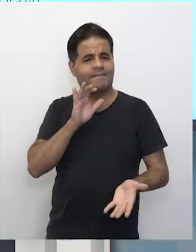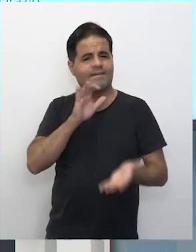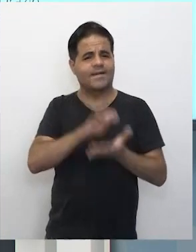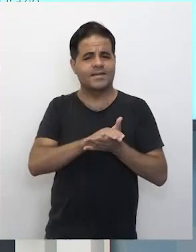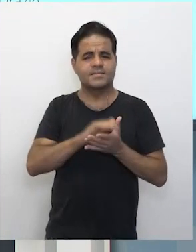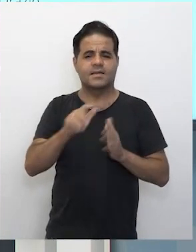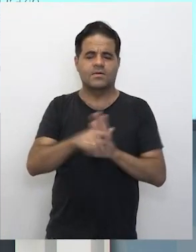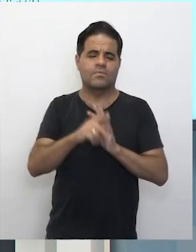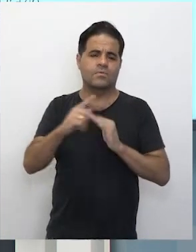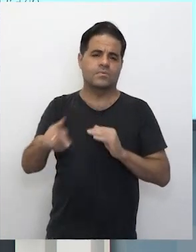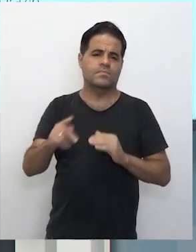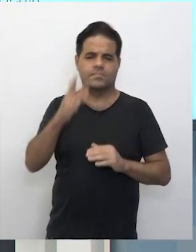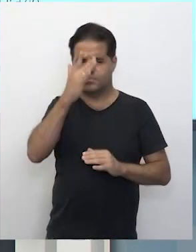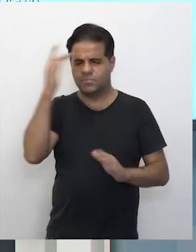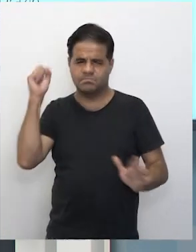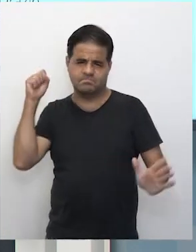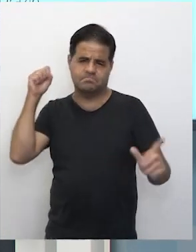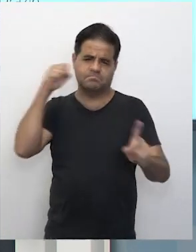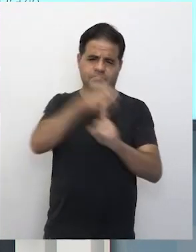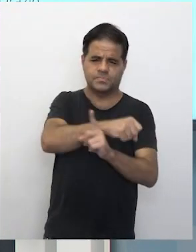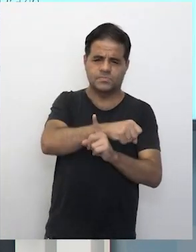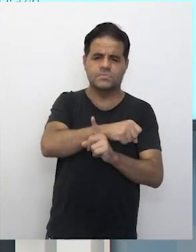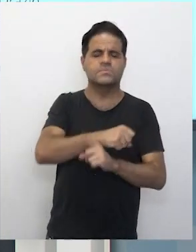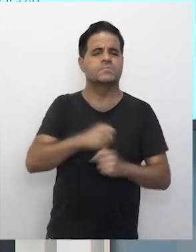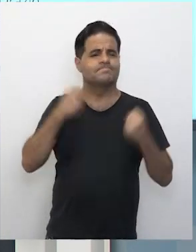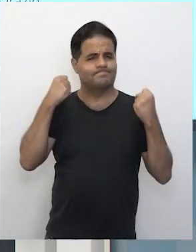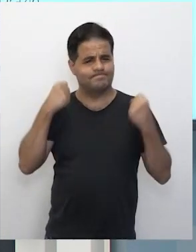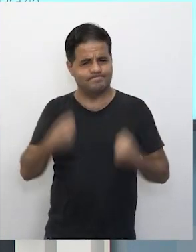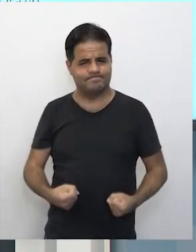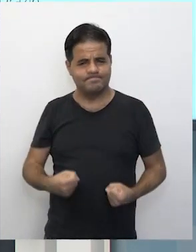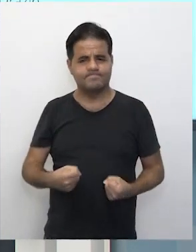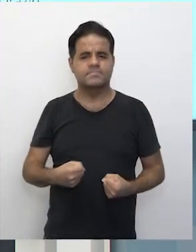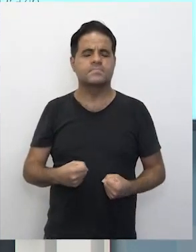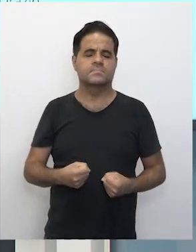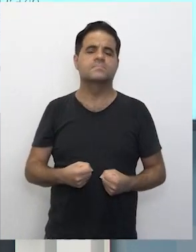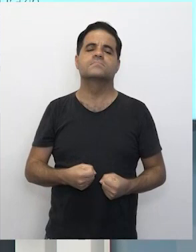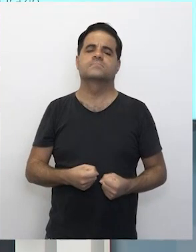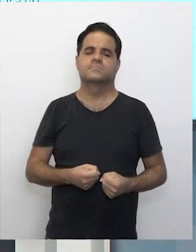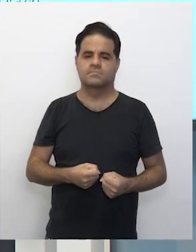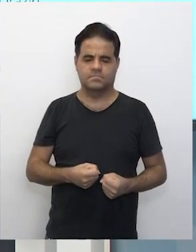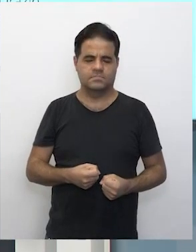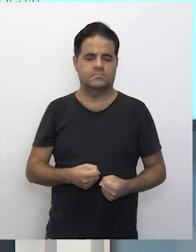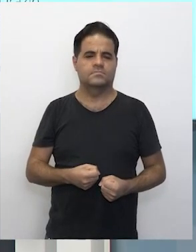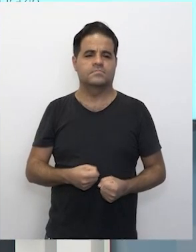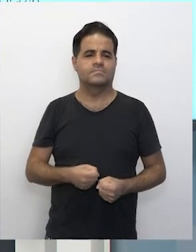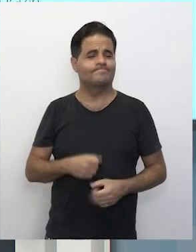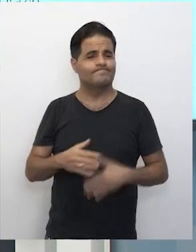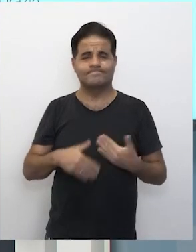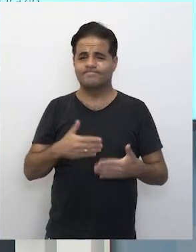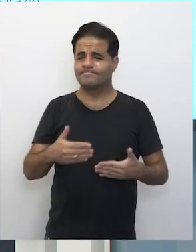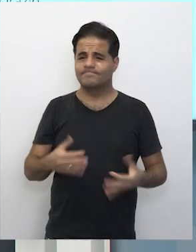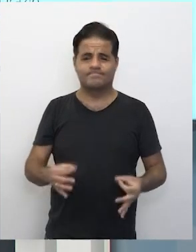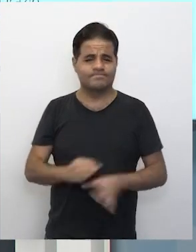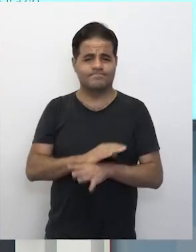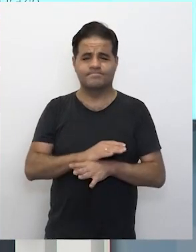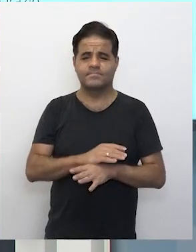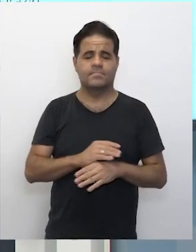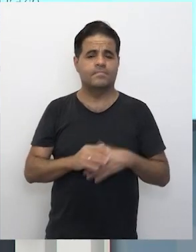com o próprio agressor, né? Então, vejam que pesado, né? Isso, de uma certa forma, acabou